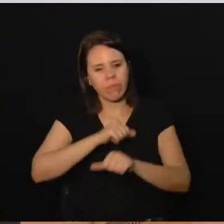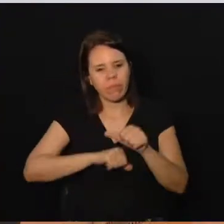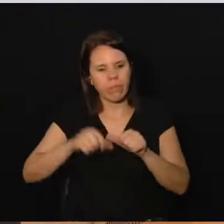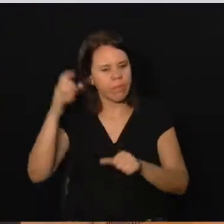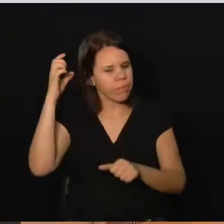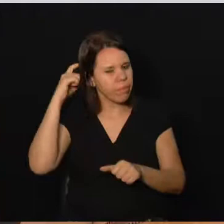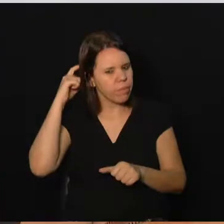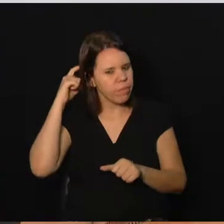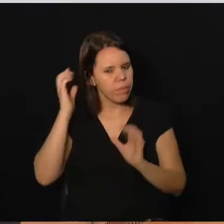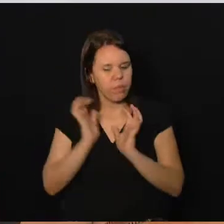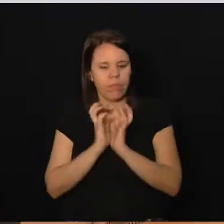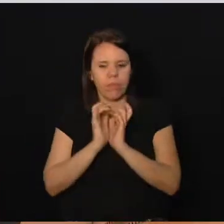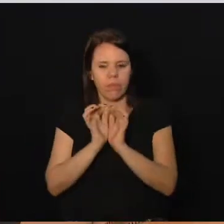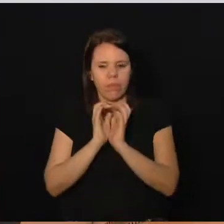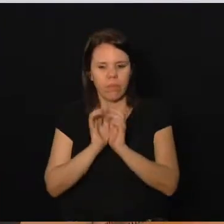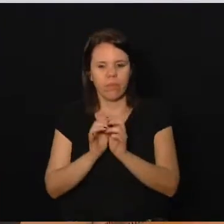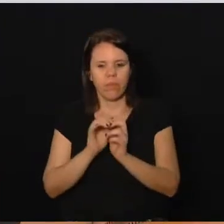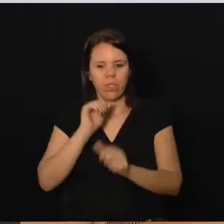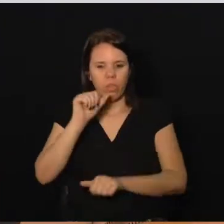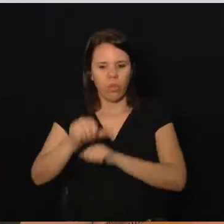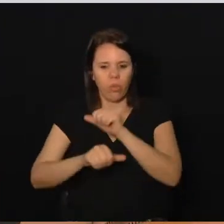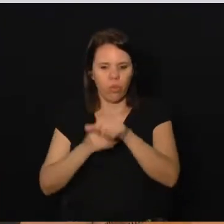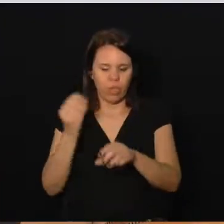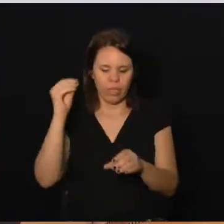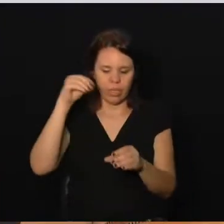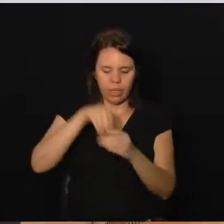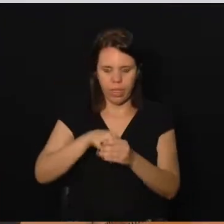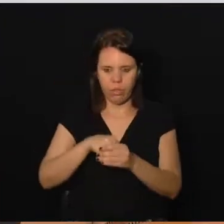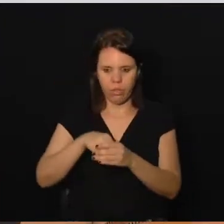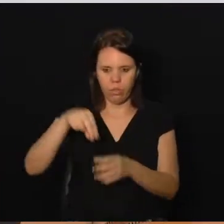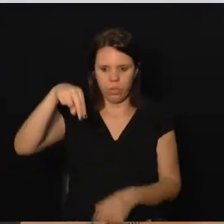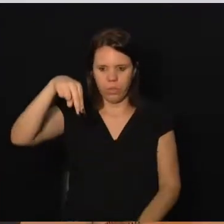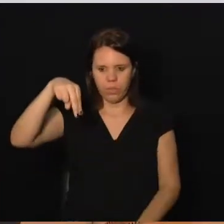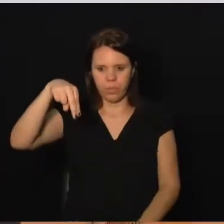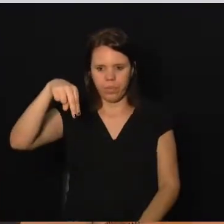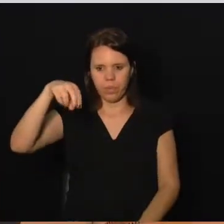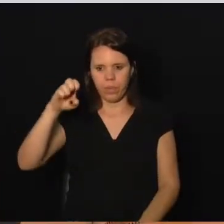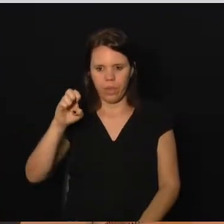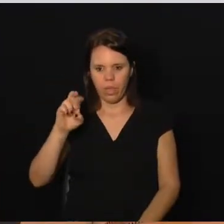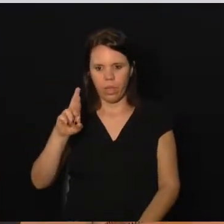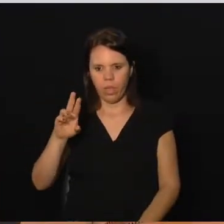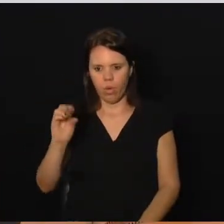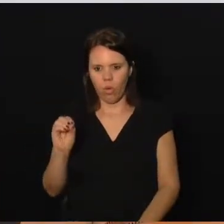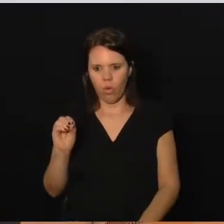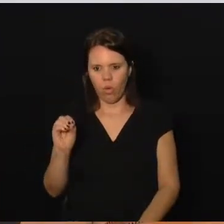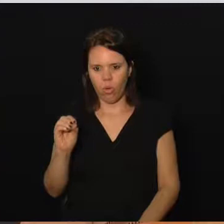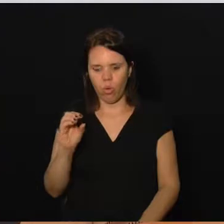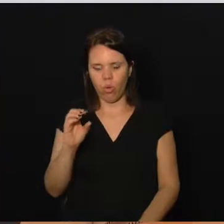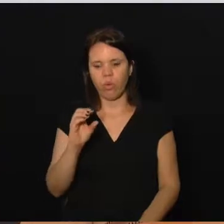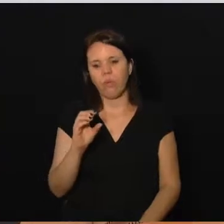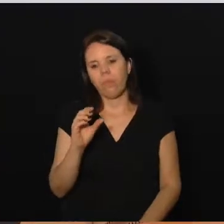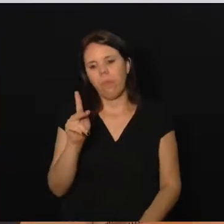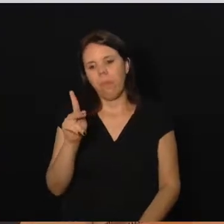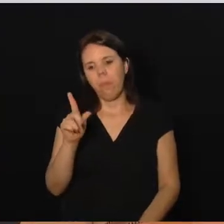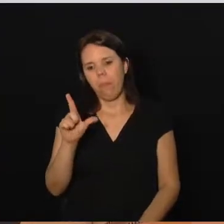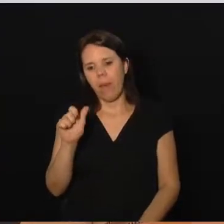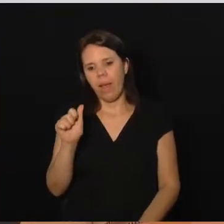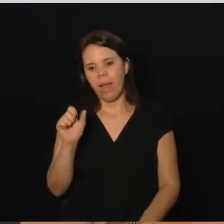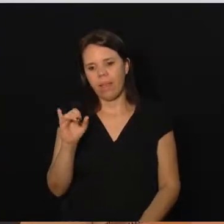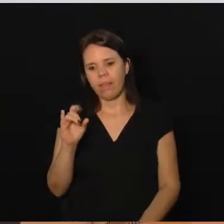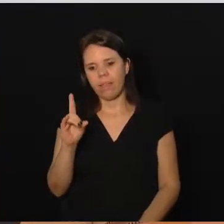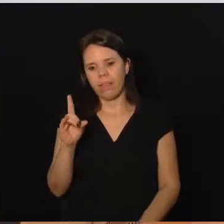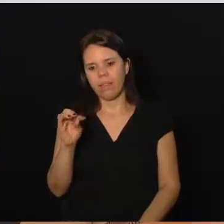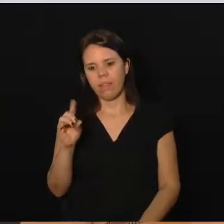ela muda a neuroplasticidade do cérebro, ou seja, a capacidade do cérebro de se recuperar. Então, a